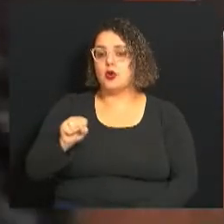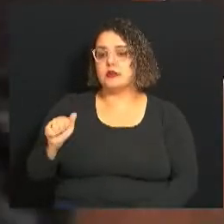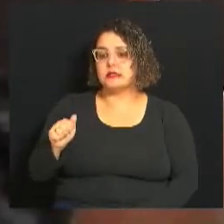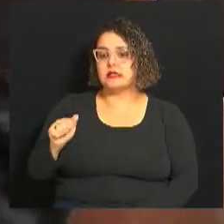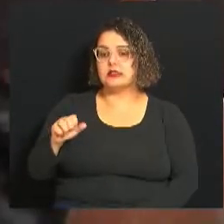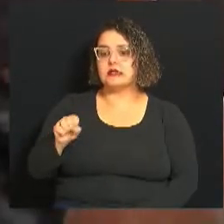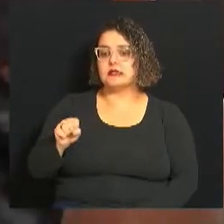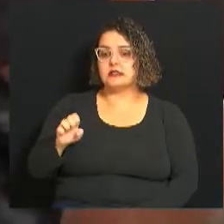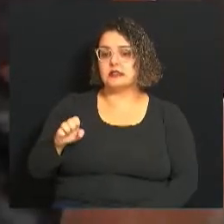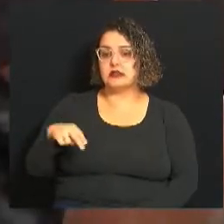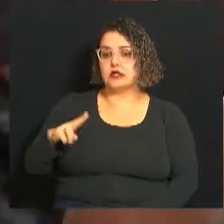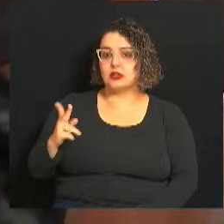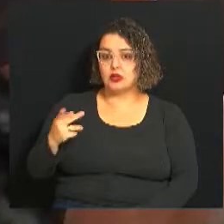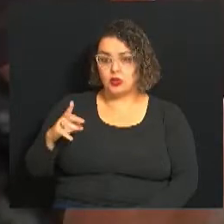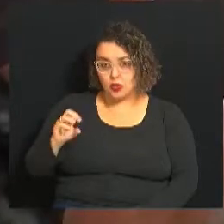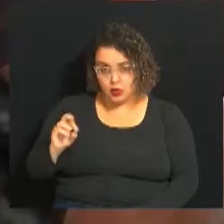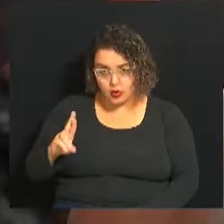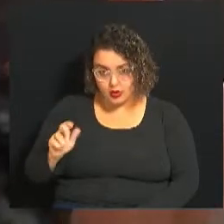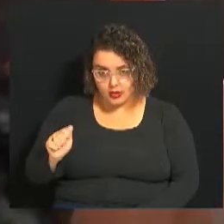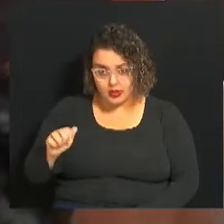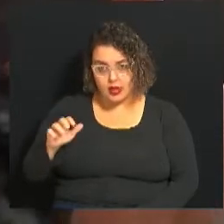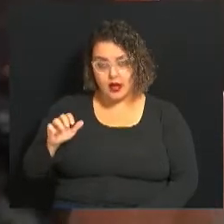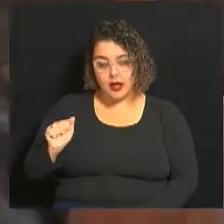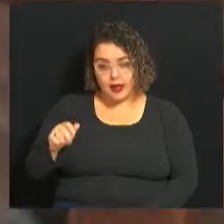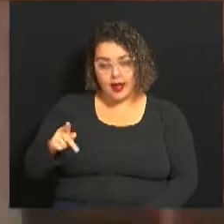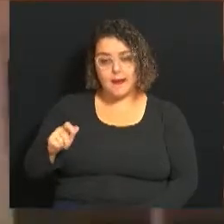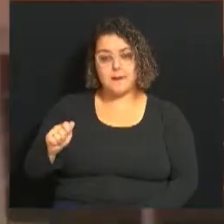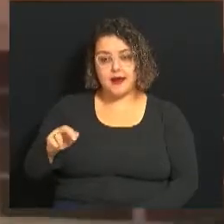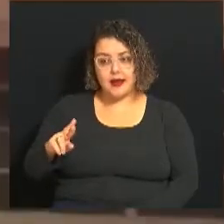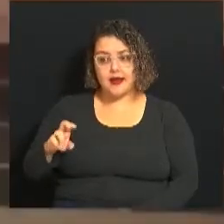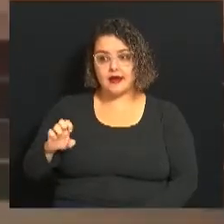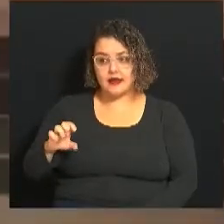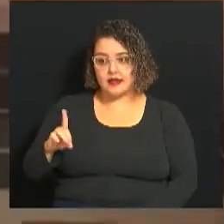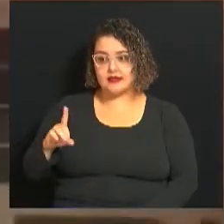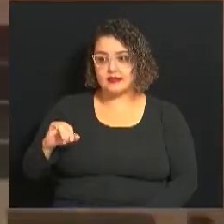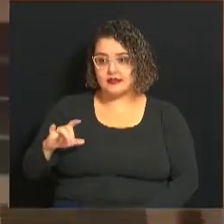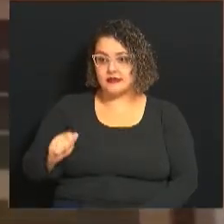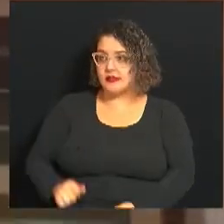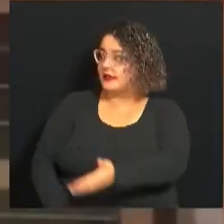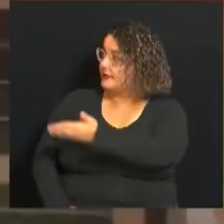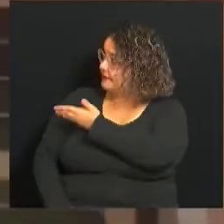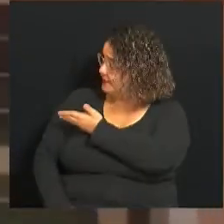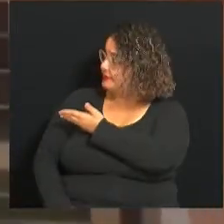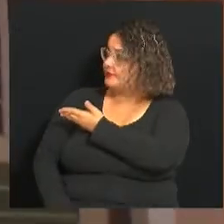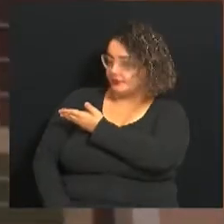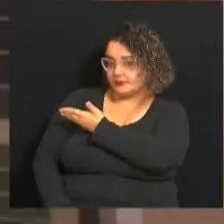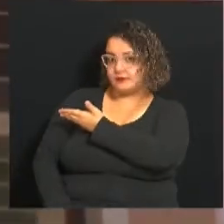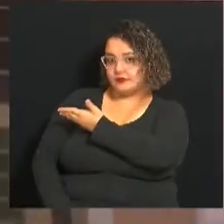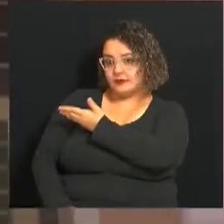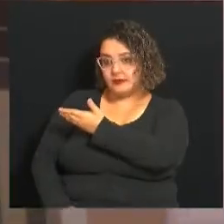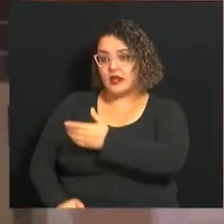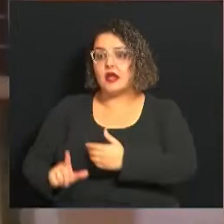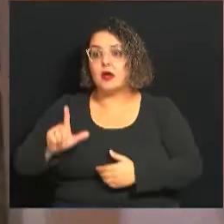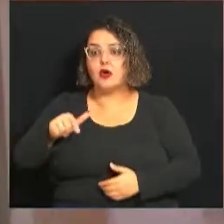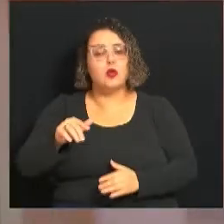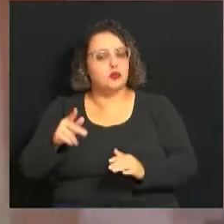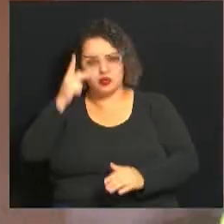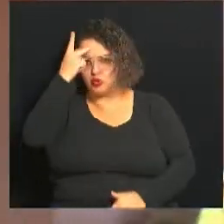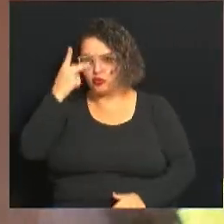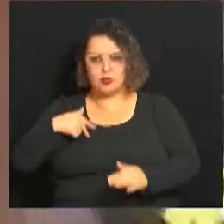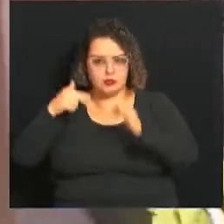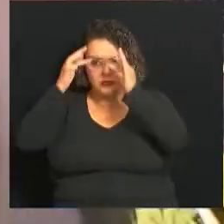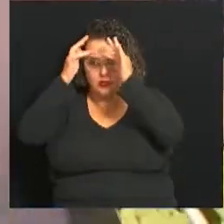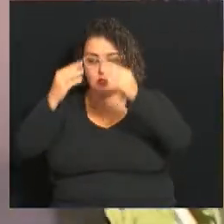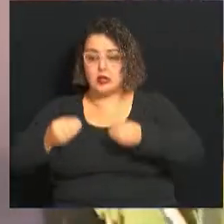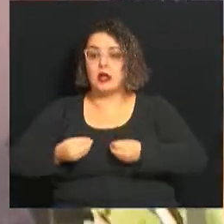levando o material para lá e fazendo a triagem. Depois combinou, né, para ter esse espaço aqui, né, um espaço físico, né, para poder fazer a